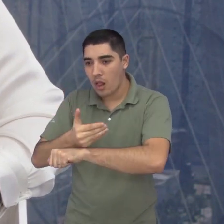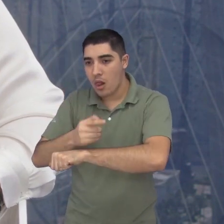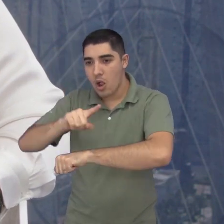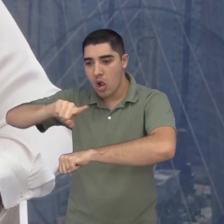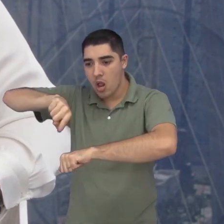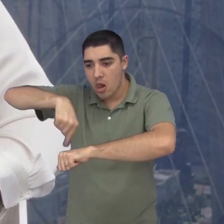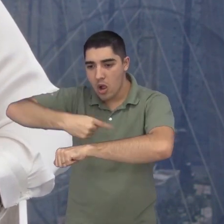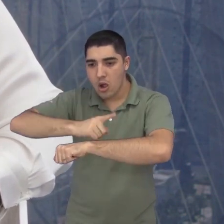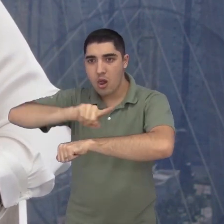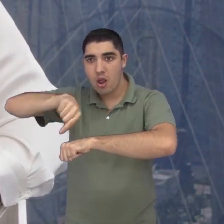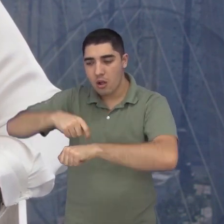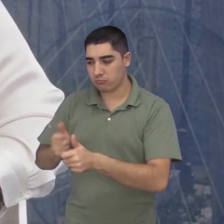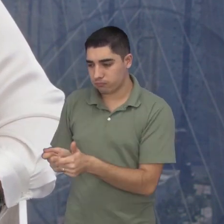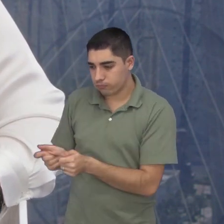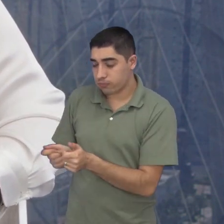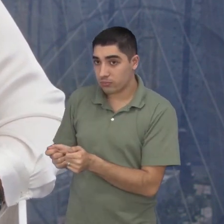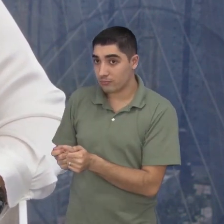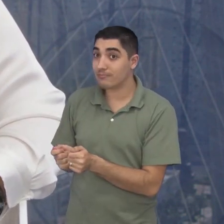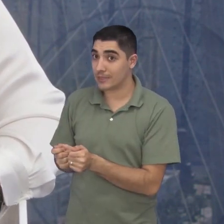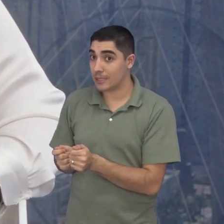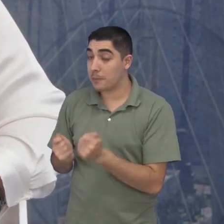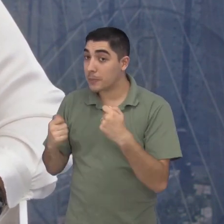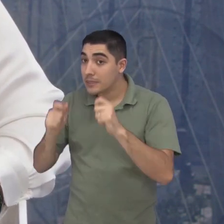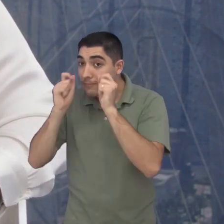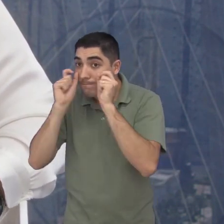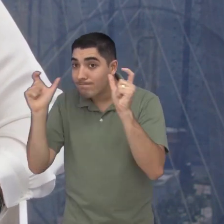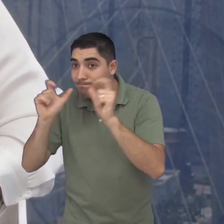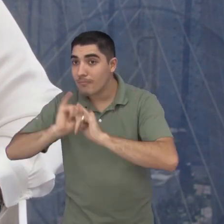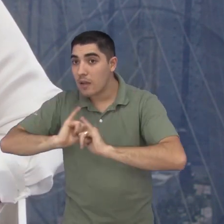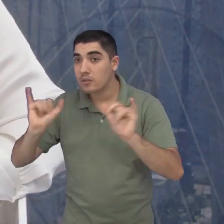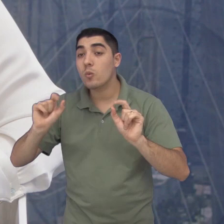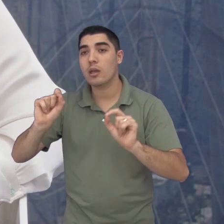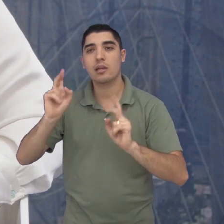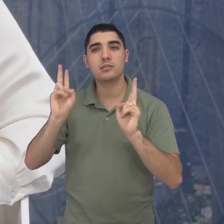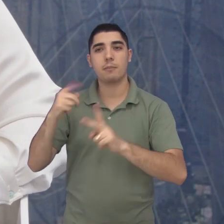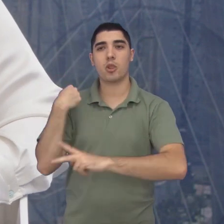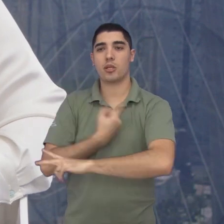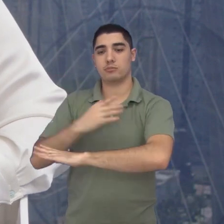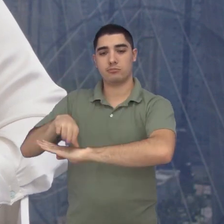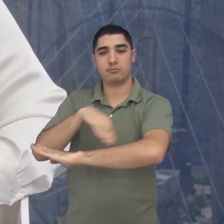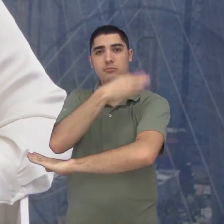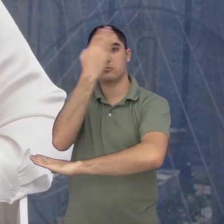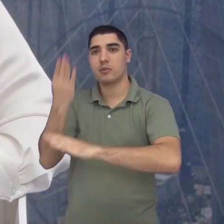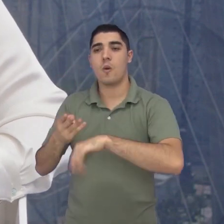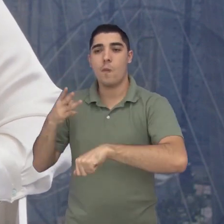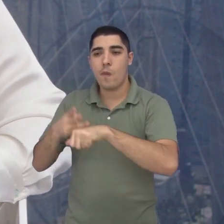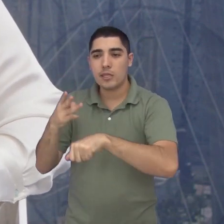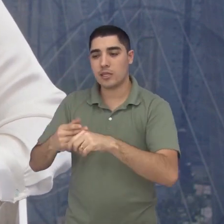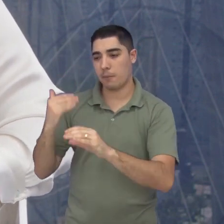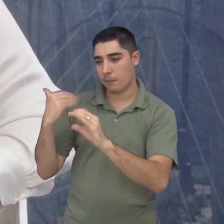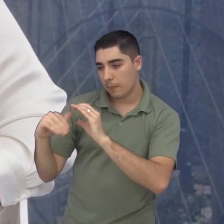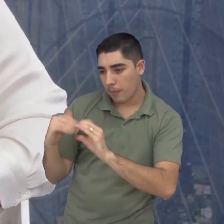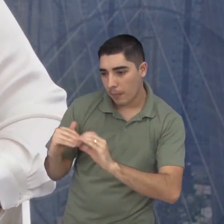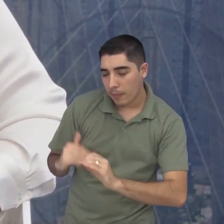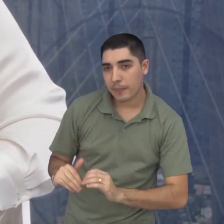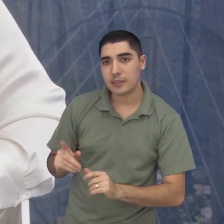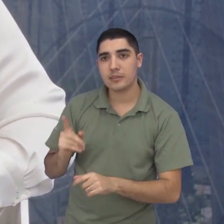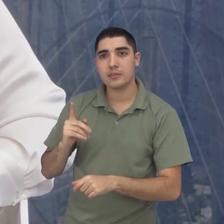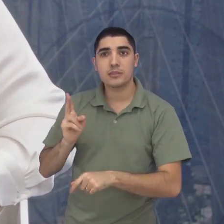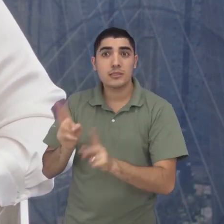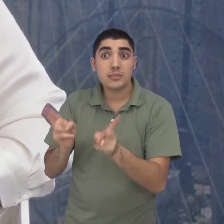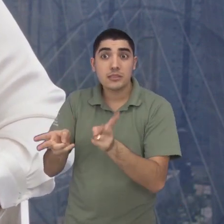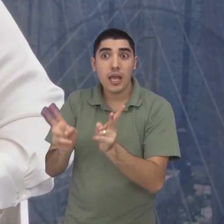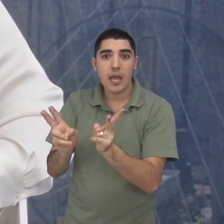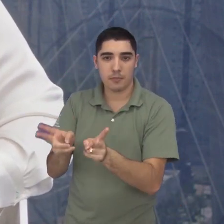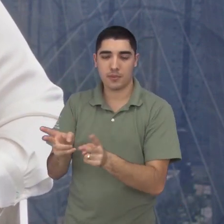ao uso do celular, que nós temos, assim, o dia inteiro, o quê? Responder mensagens, WhatsApp. Então, existe uma aceleração em